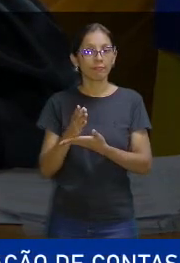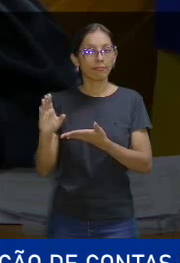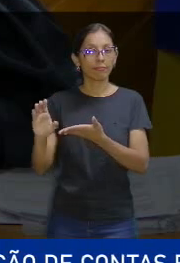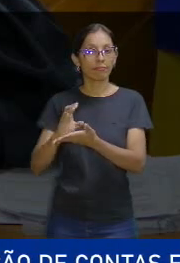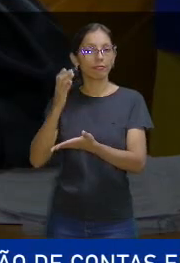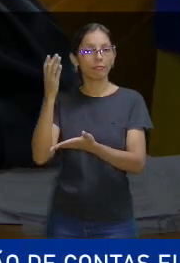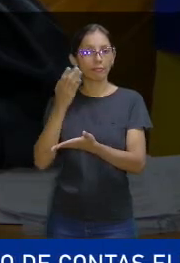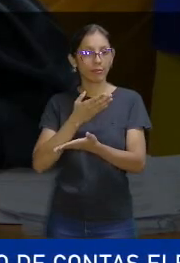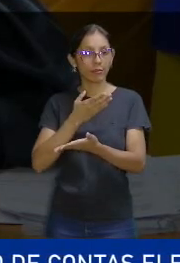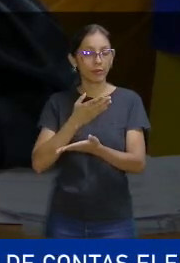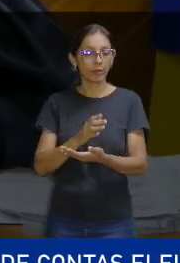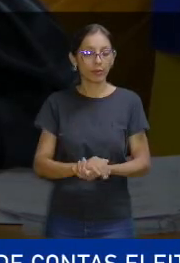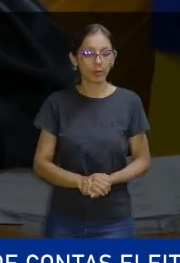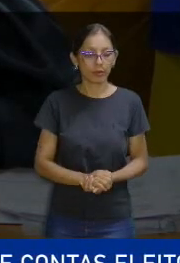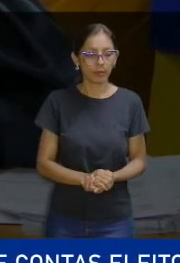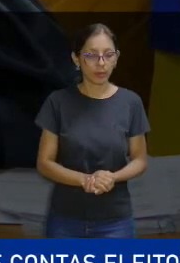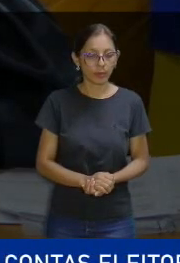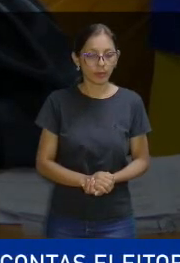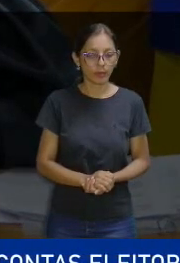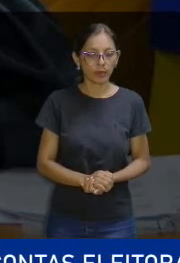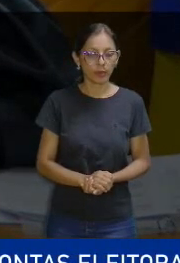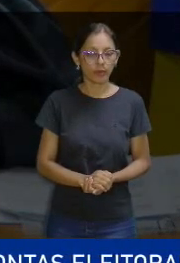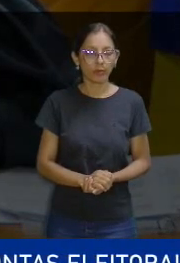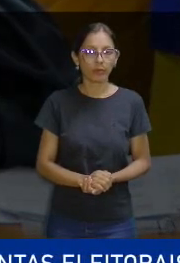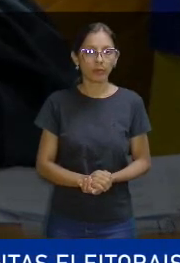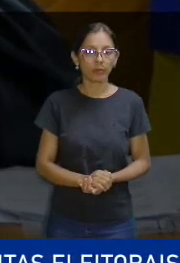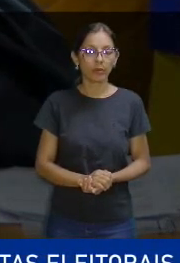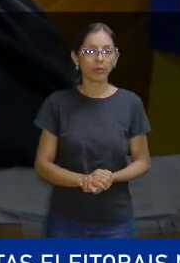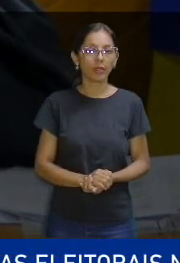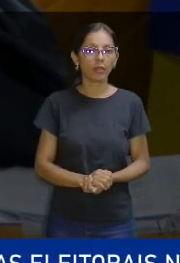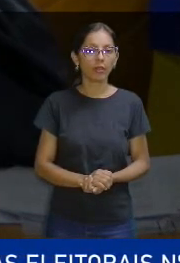do Acórdão TREAP